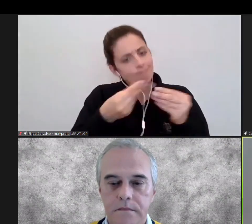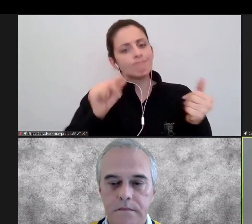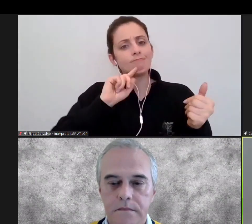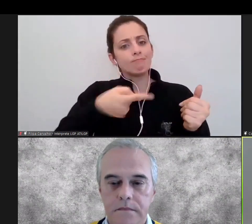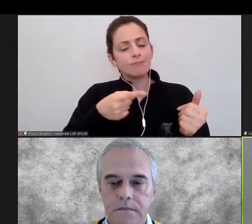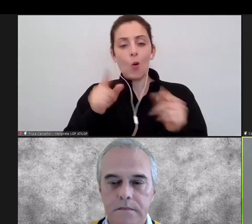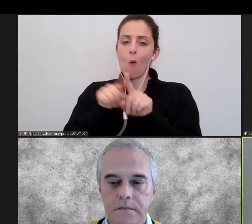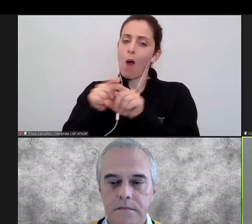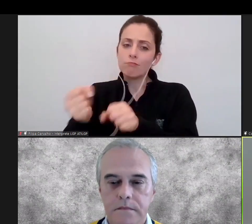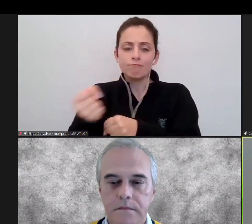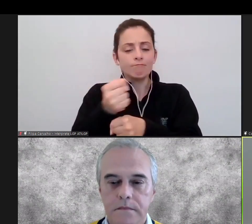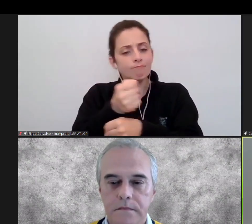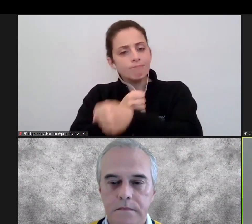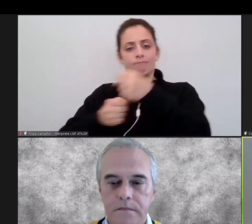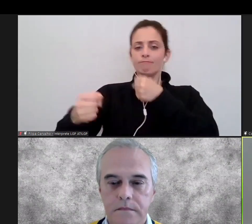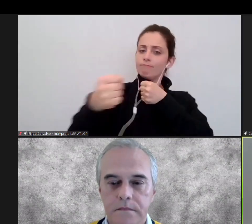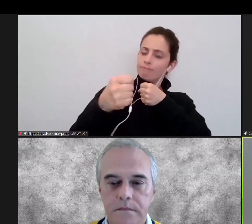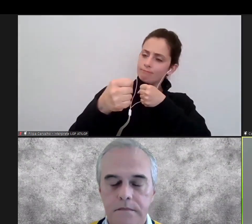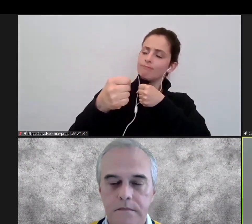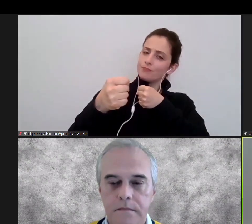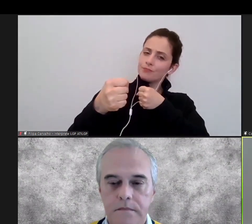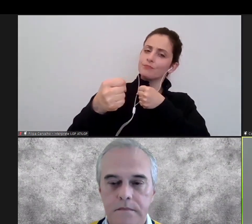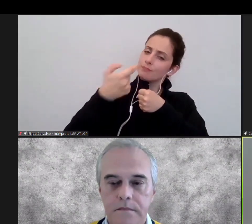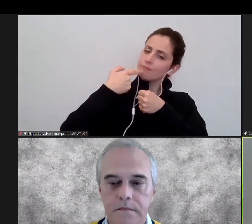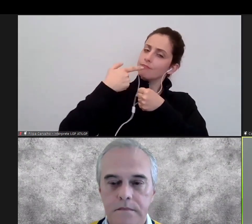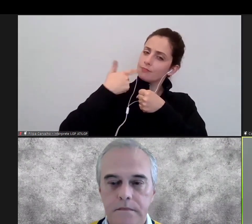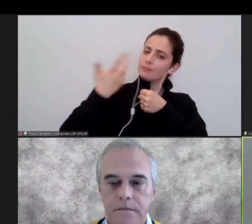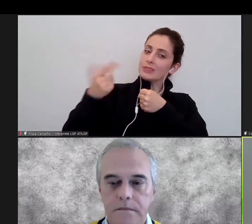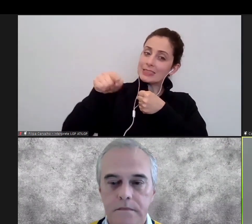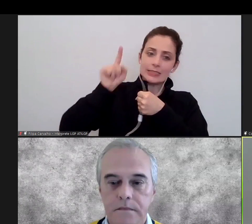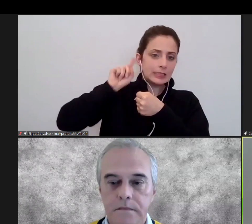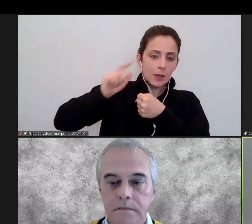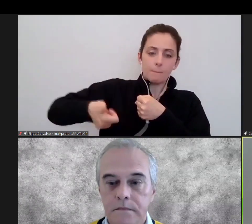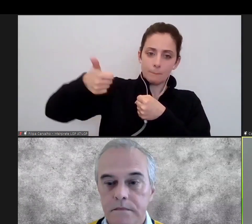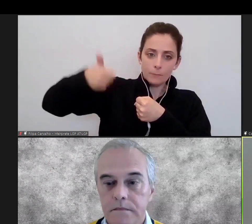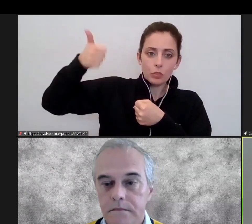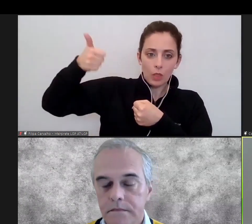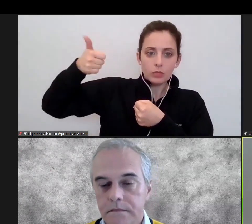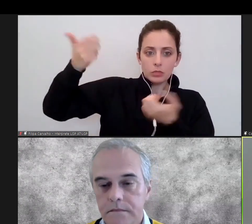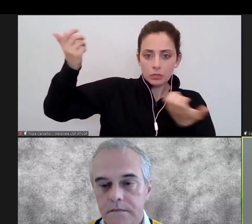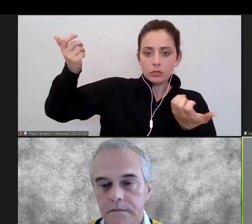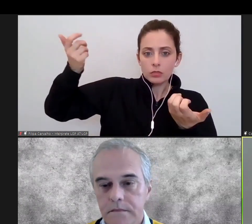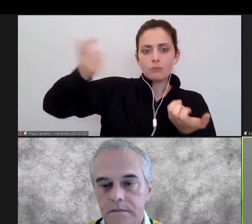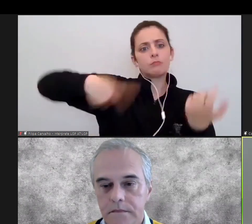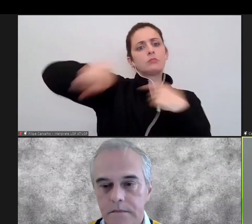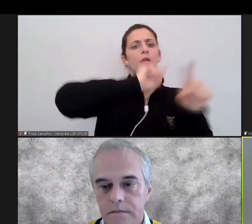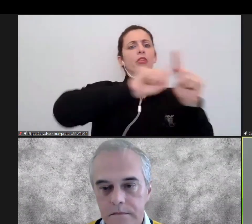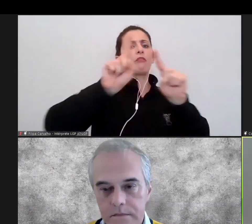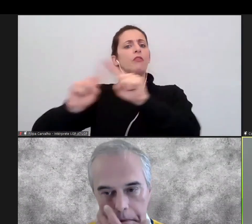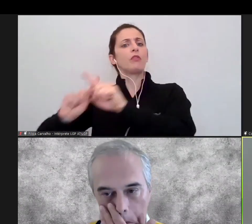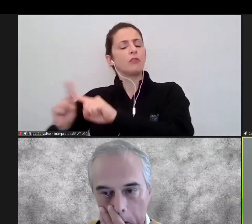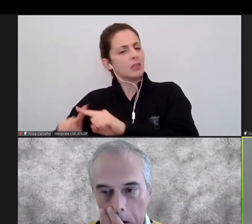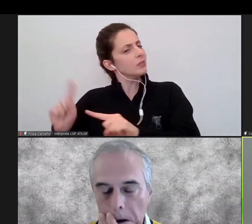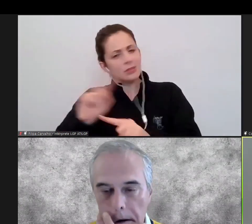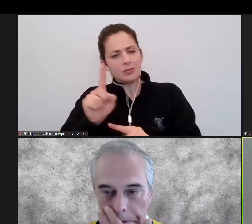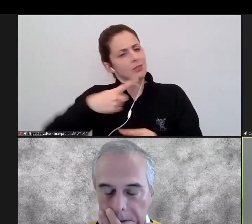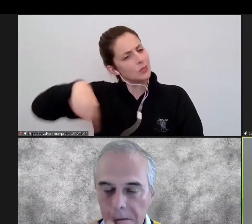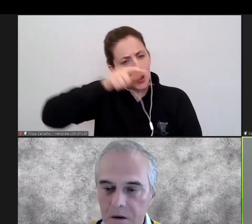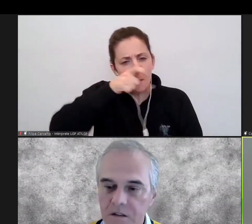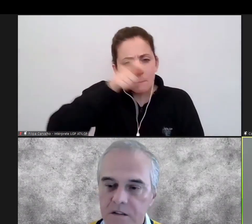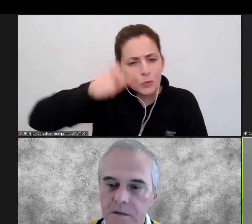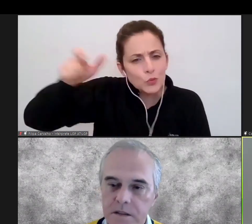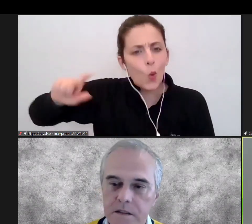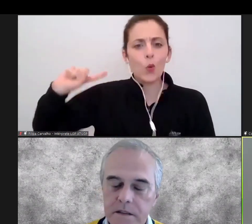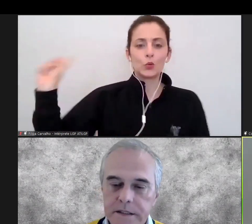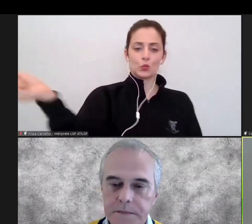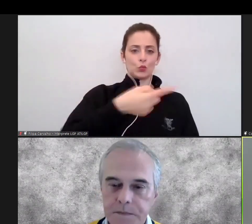é uma forma ou seja, não acharmos que são diferentes. Somos todos pessoas, somos todos seres humanos e